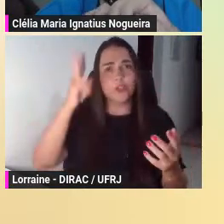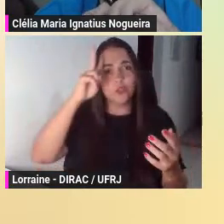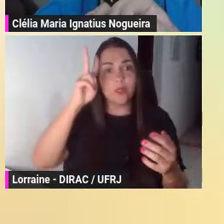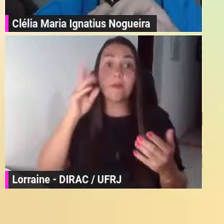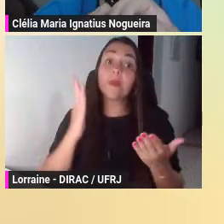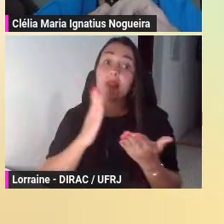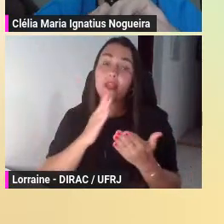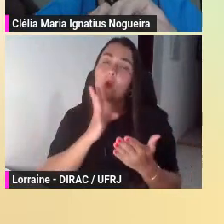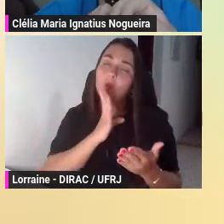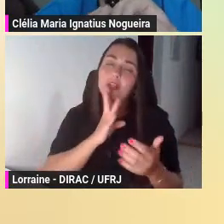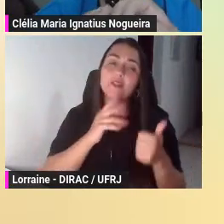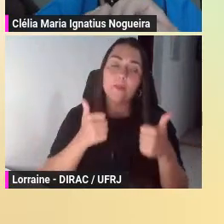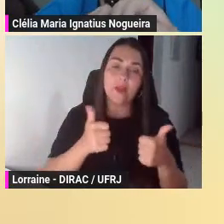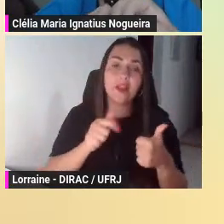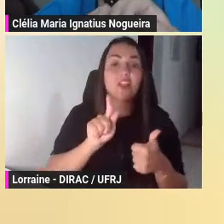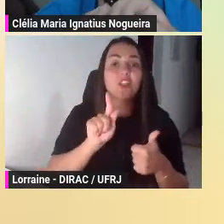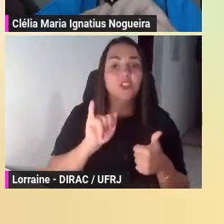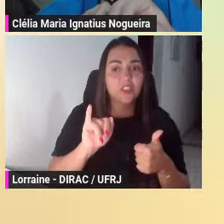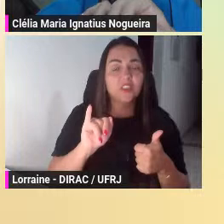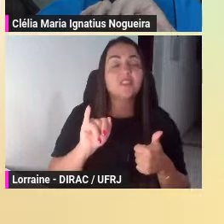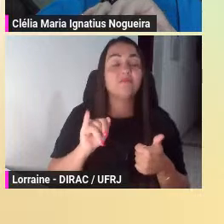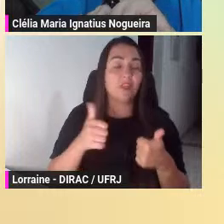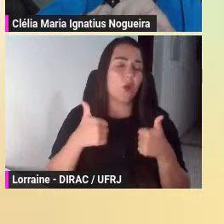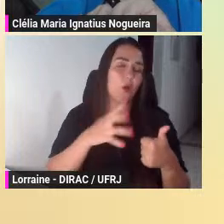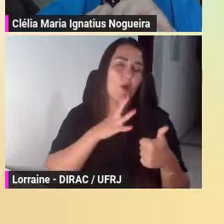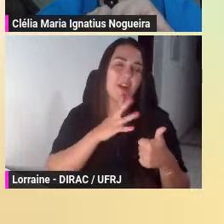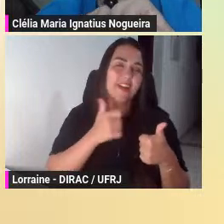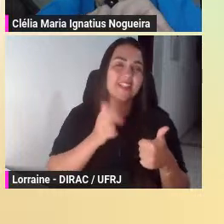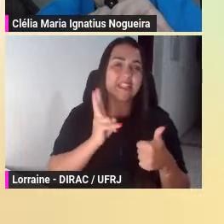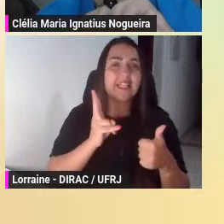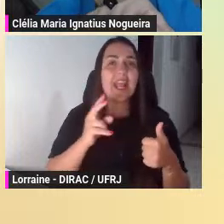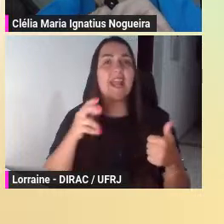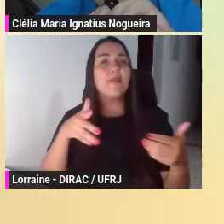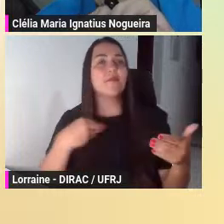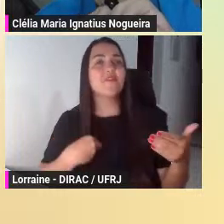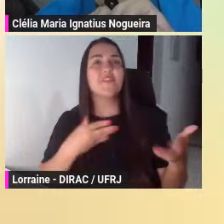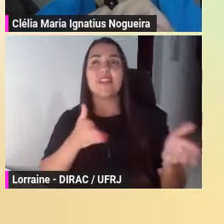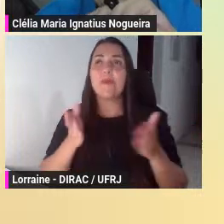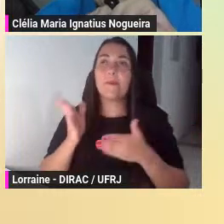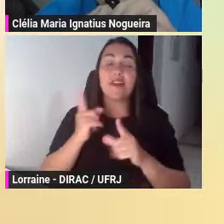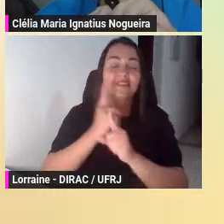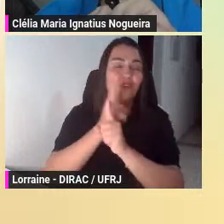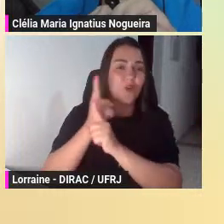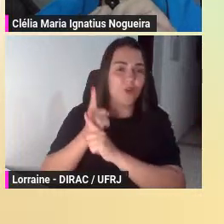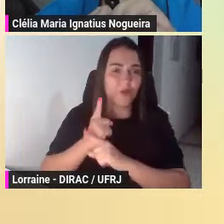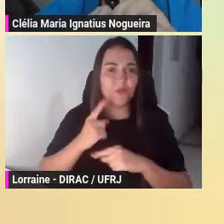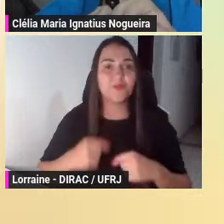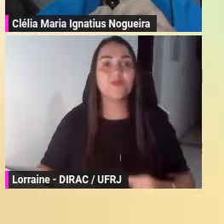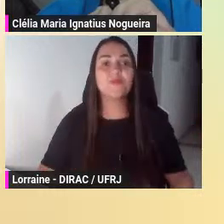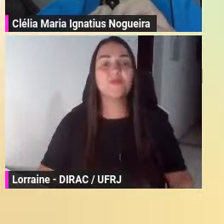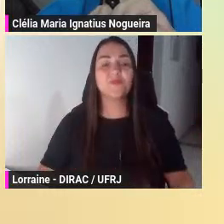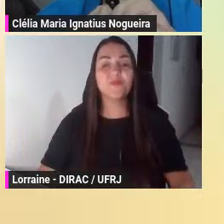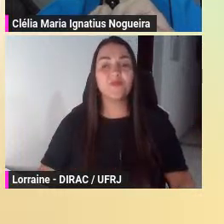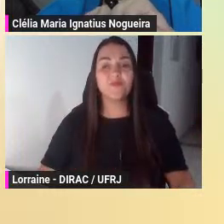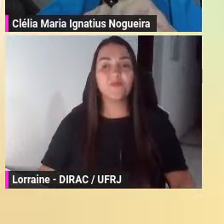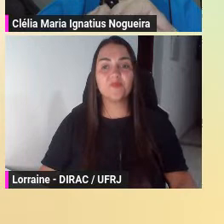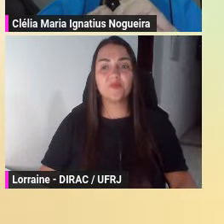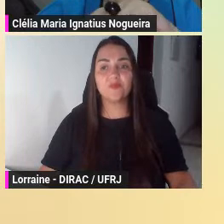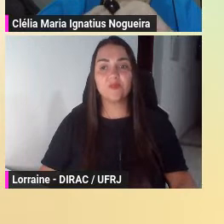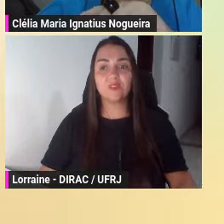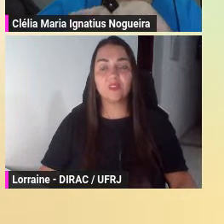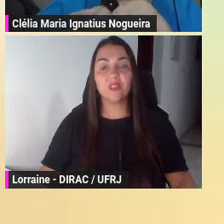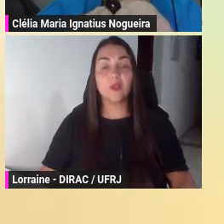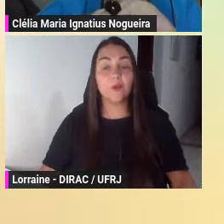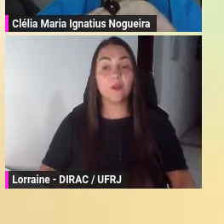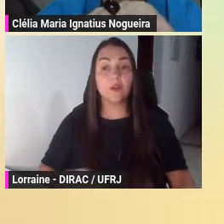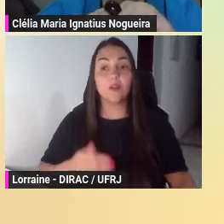muito a Gi, a gente tá sempre por aí nas andanças da vida. E eu já começo dizendo que o